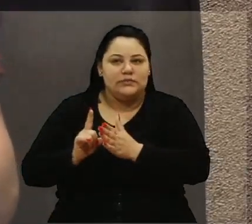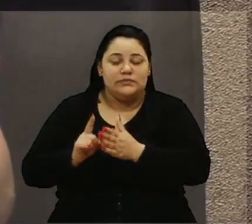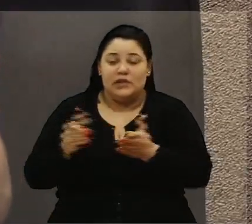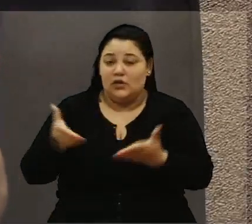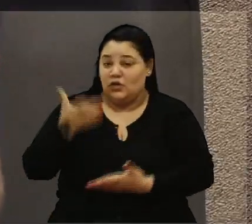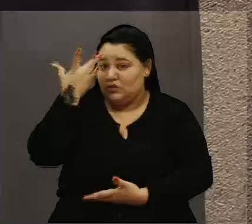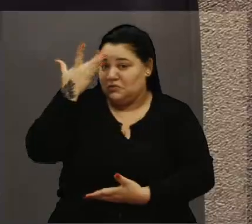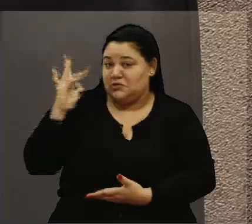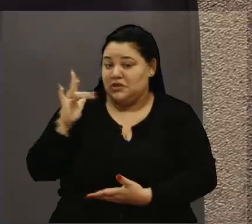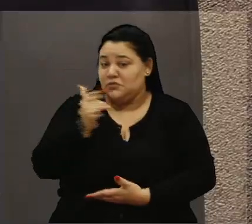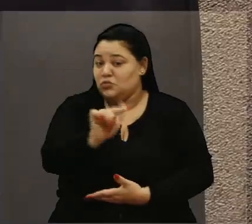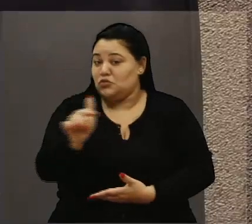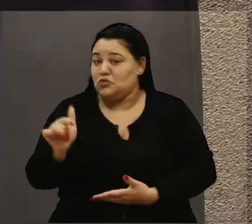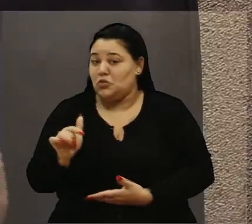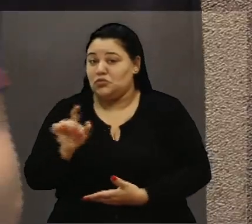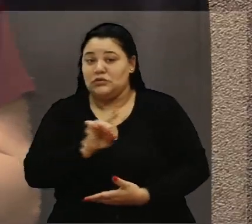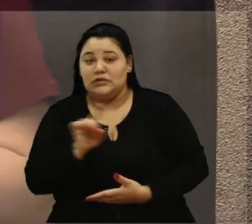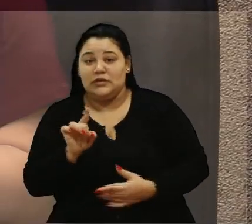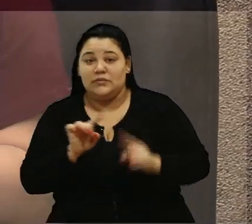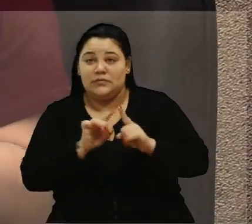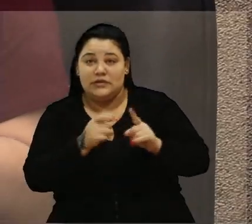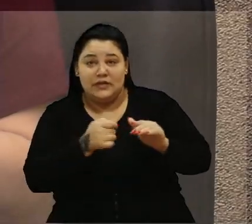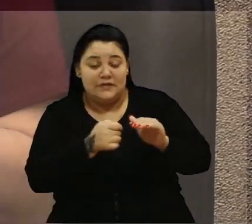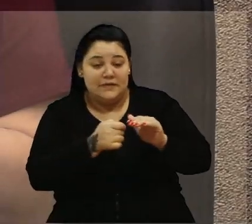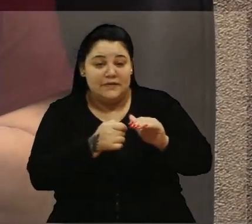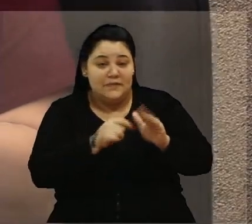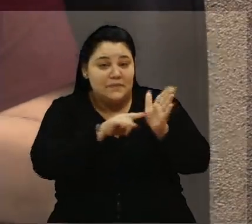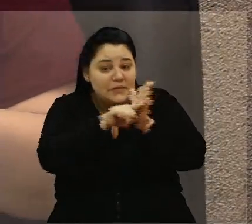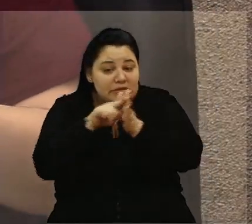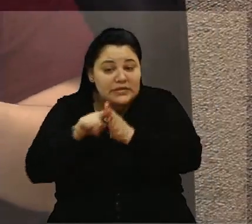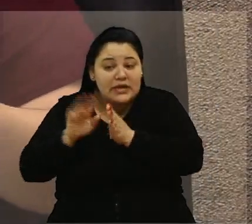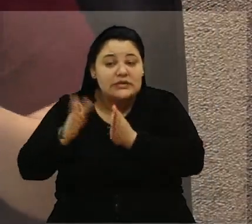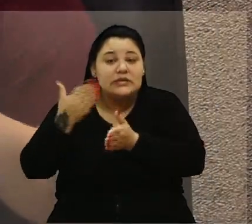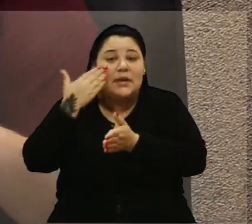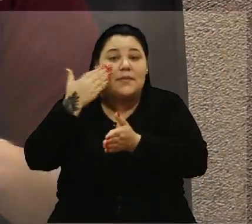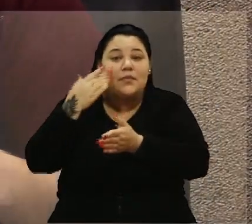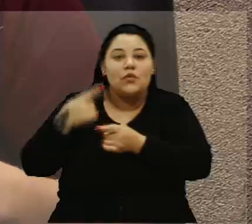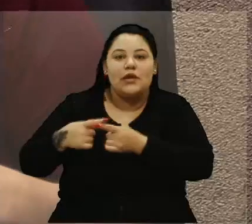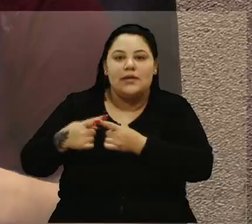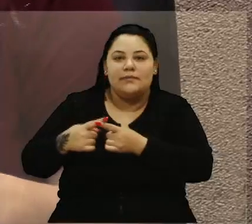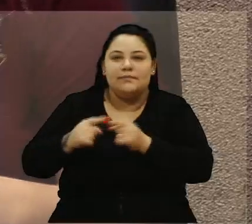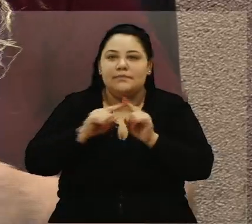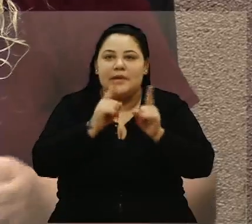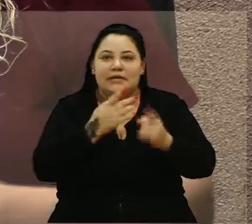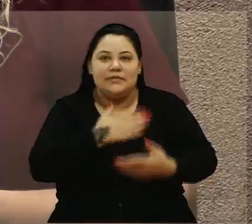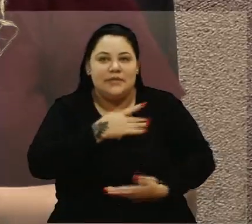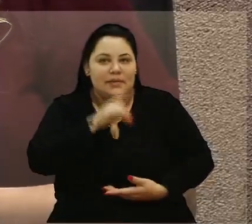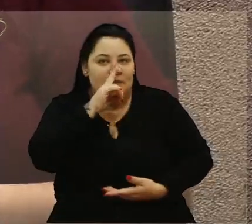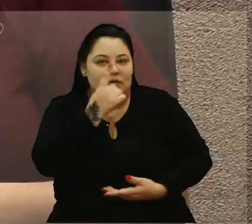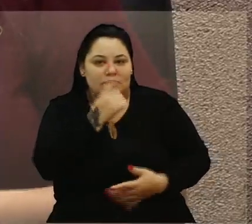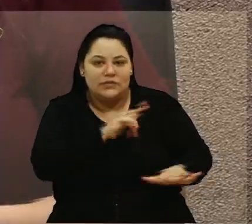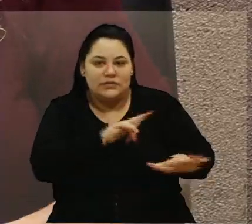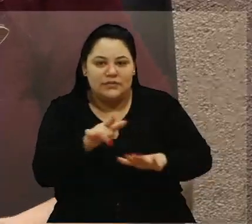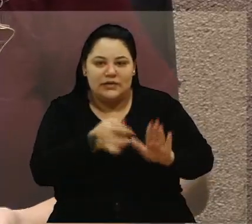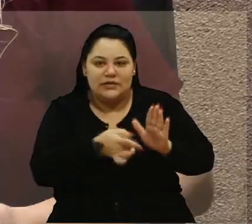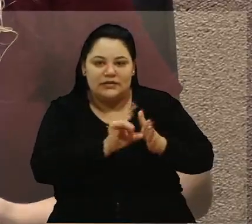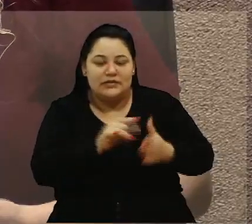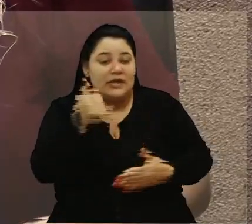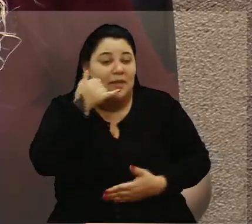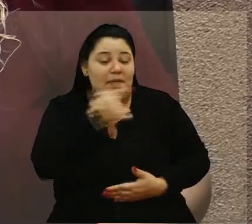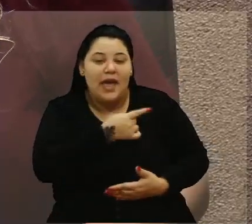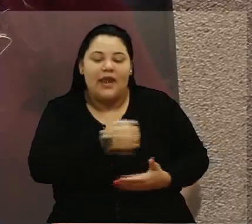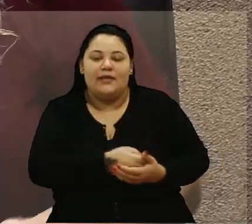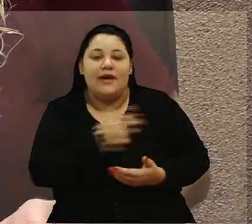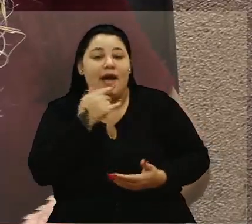se para os outros não, teria que investigar o porquê, mas a minha mãe, uma semana antes, eles ligam para ela dizendo: a semana que